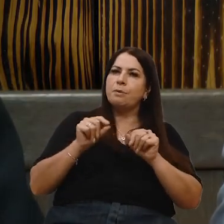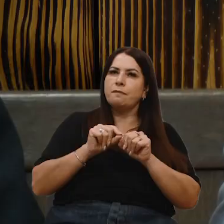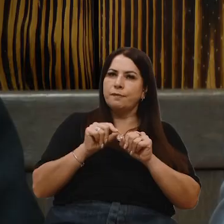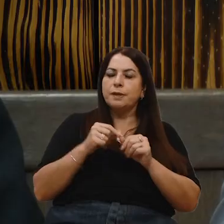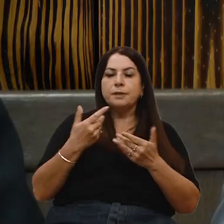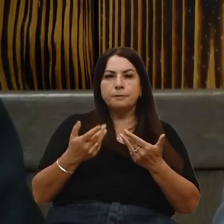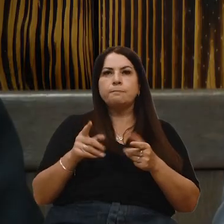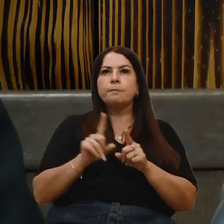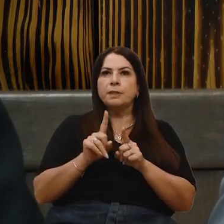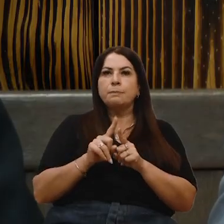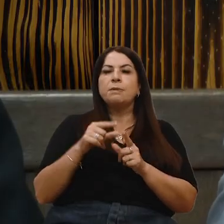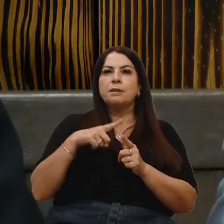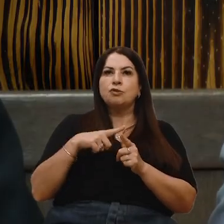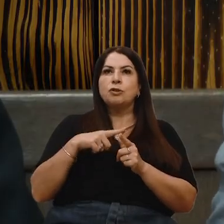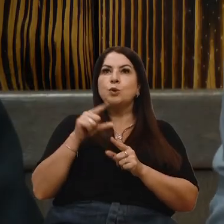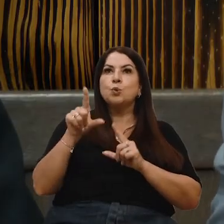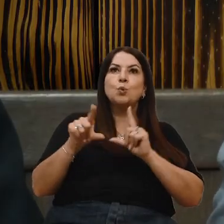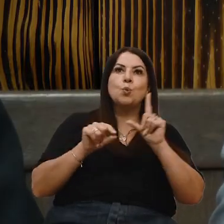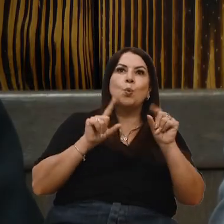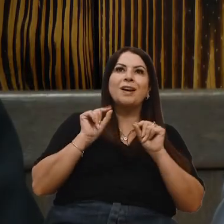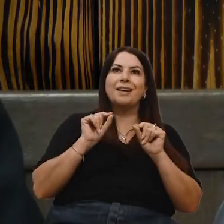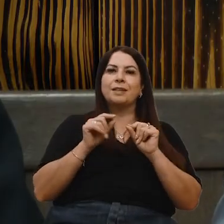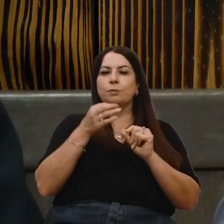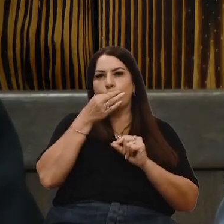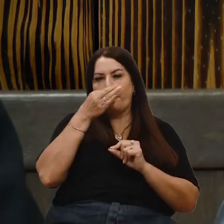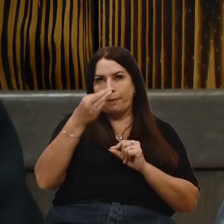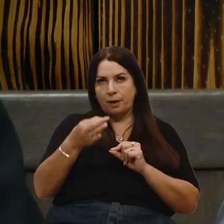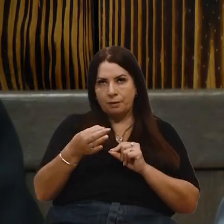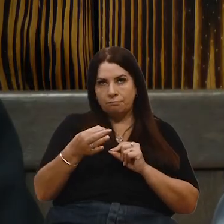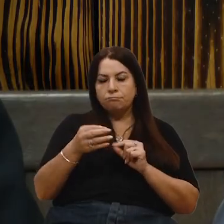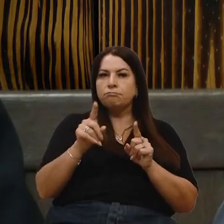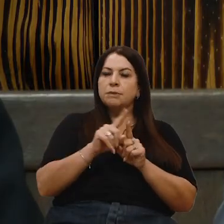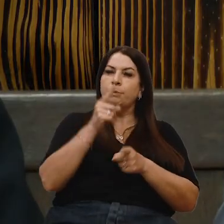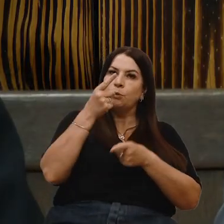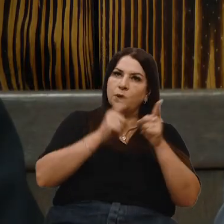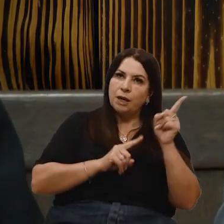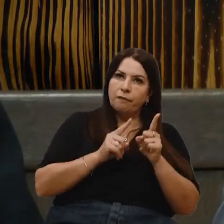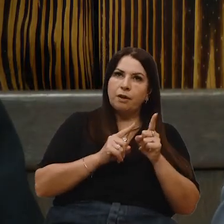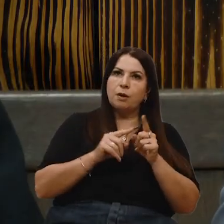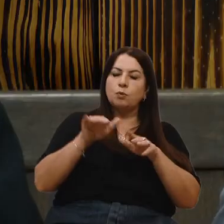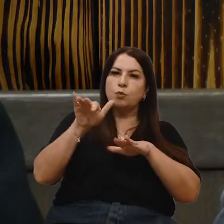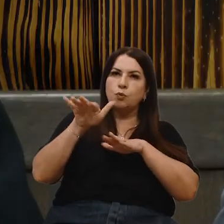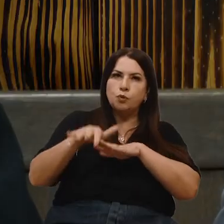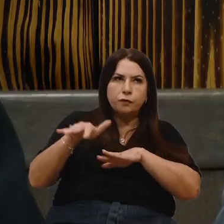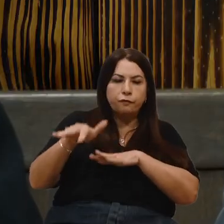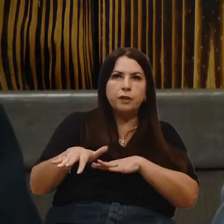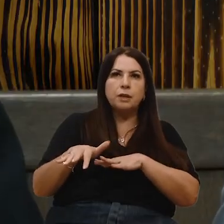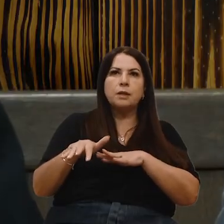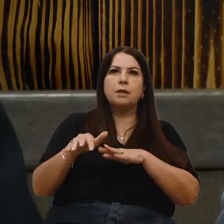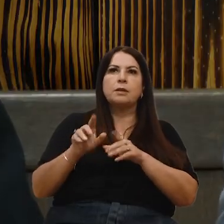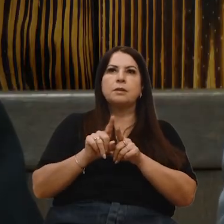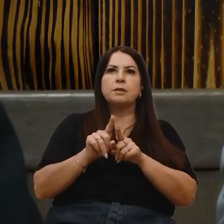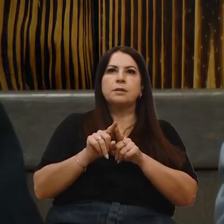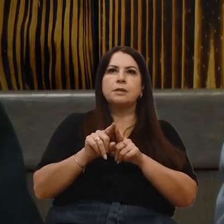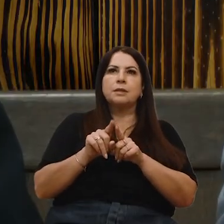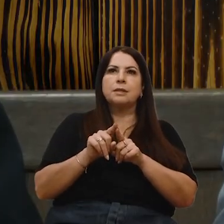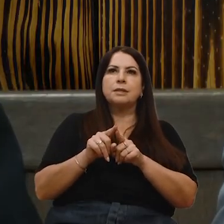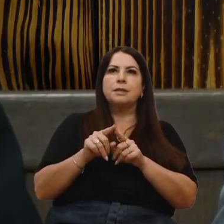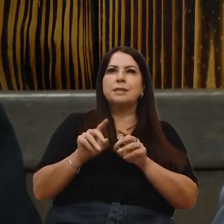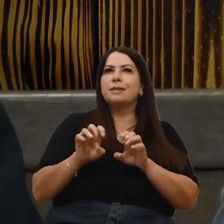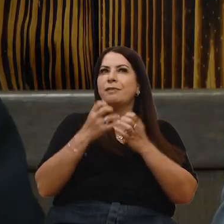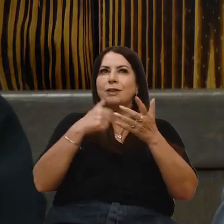E além disso, Fábio, teria que escolher, aqui fica uma sugestão, além do Carnaval, do desfile, das